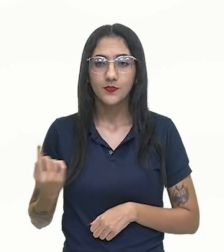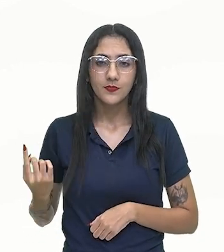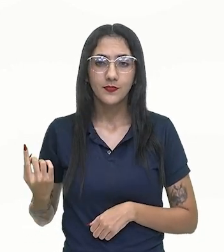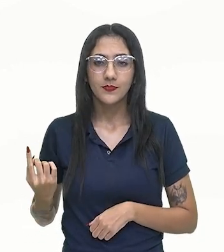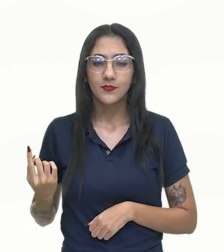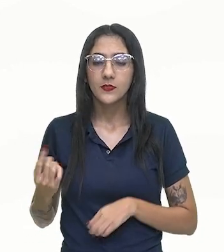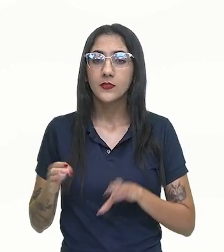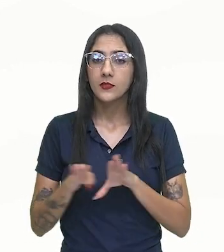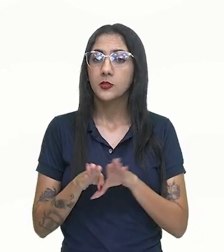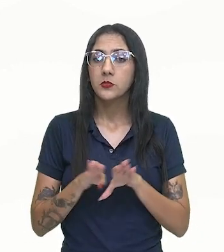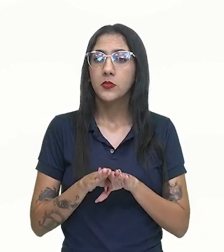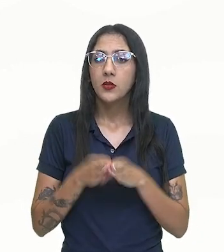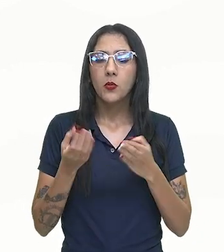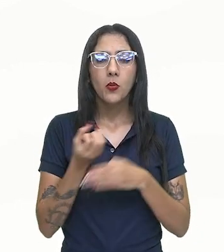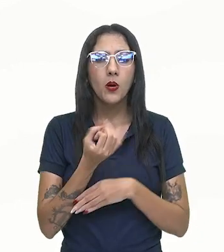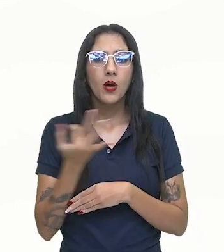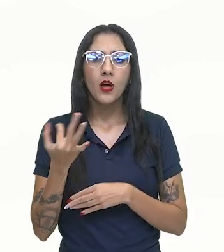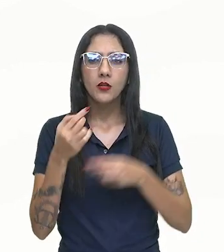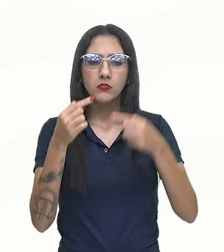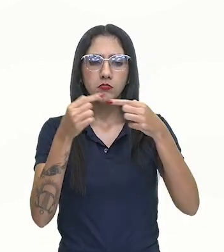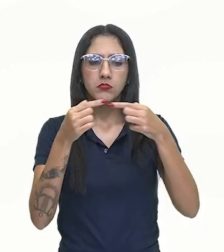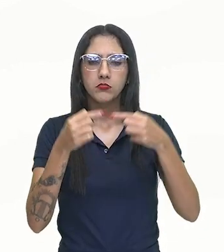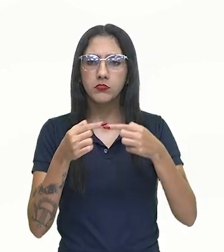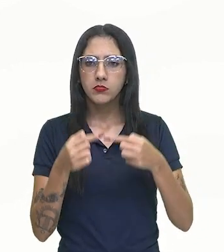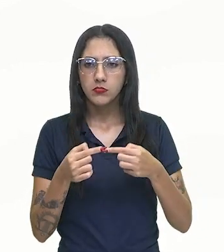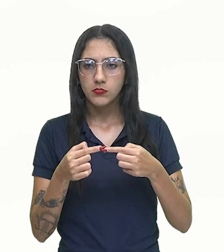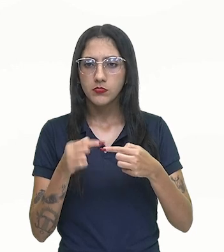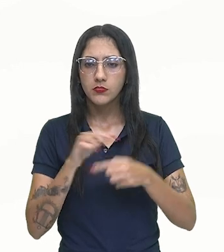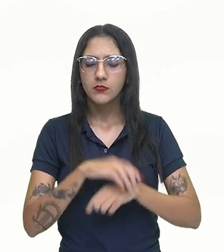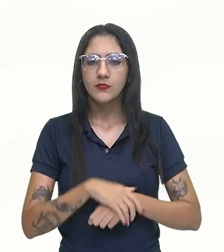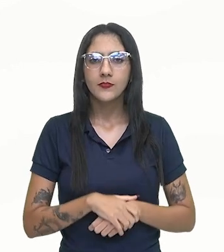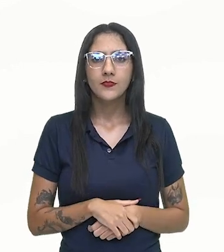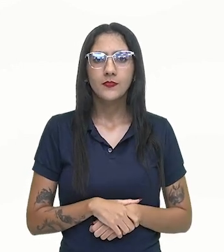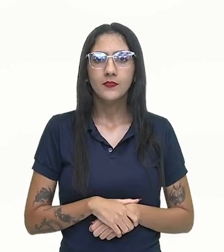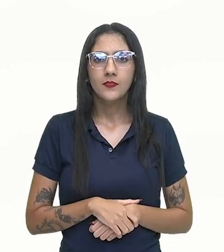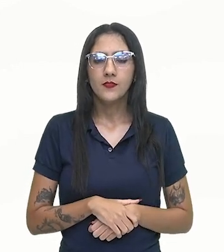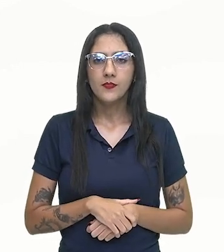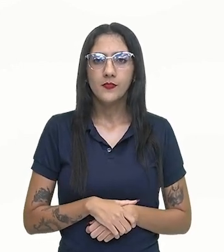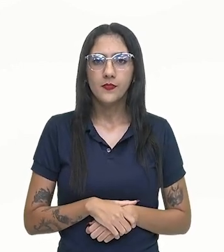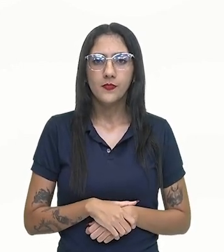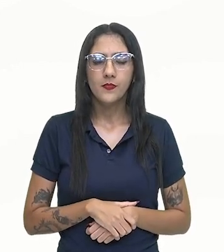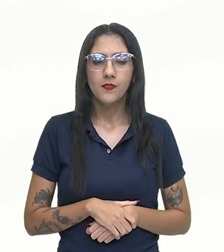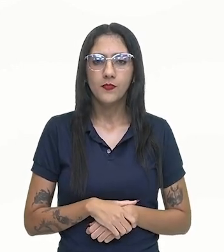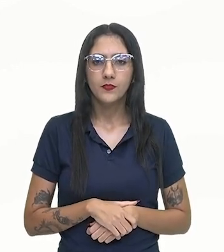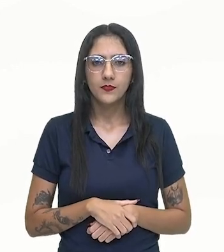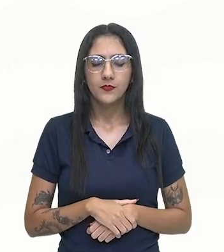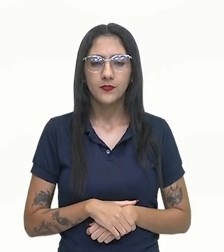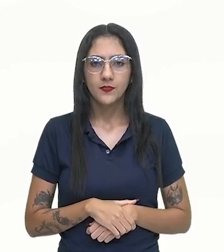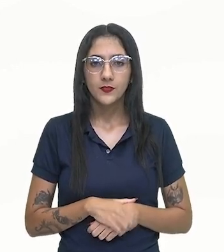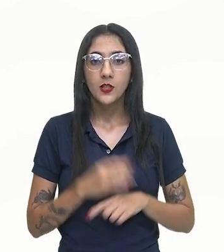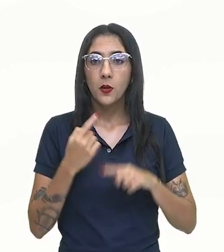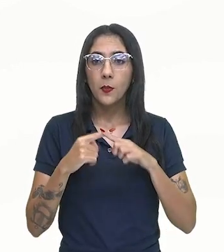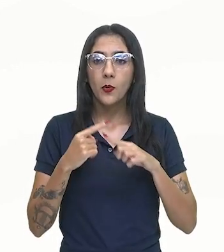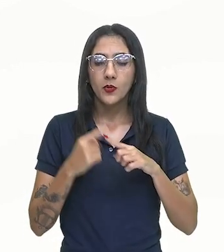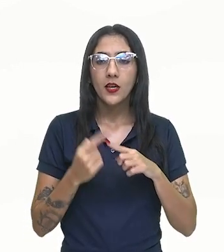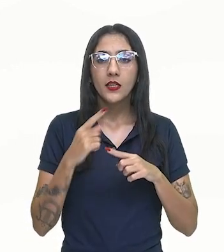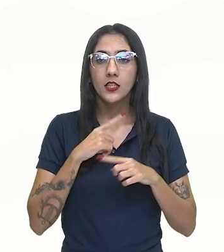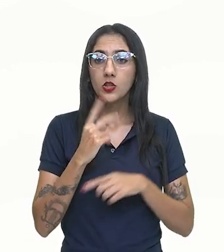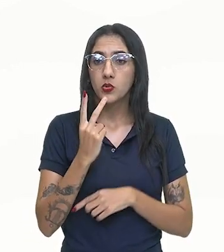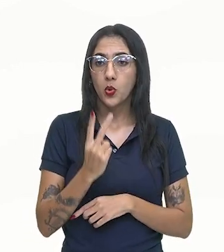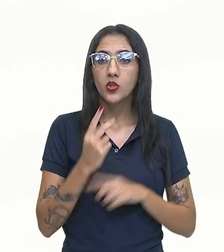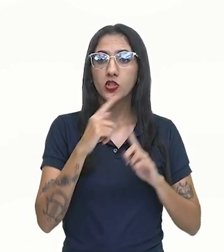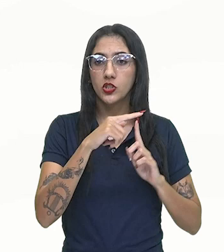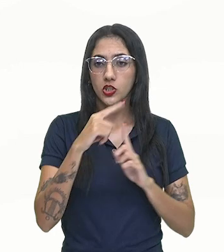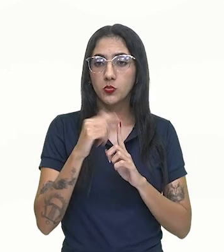1, prato quente 2, tá? Porque são 2 tipos também de